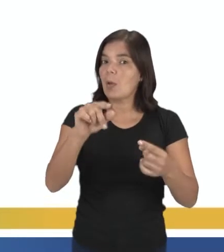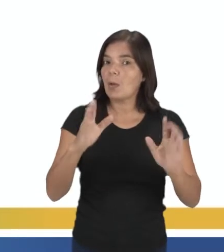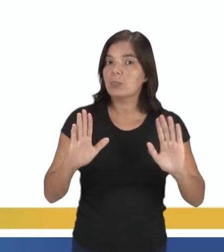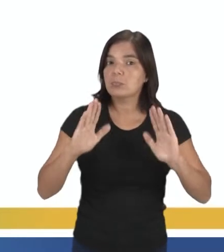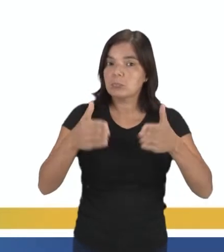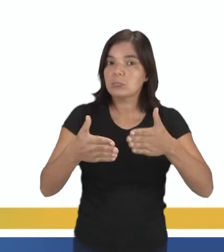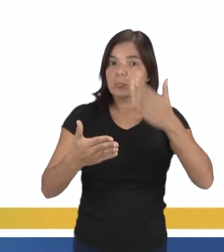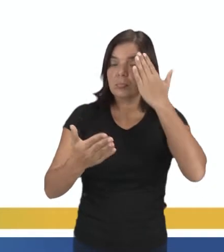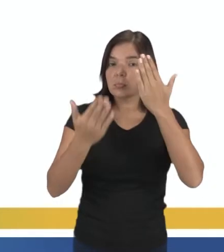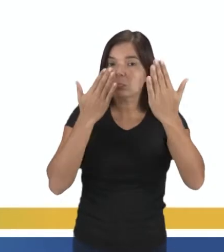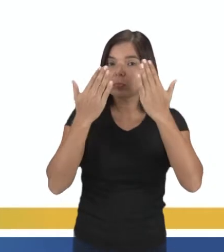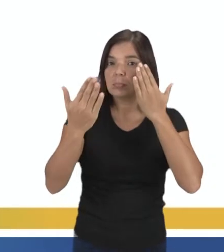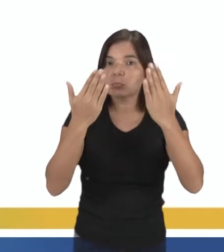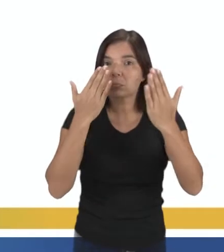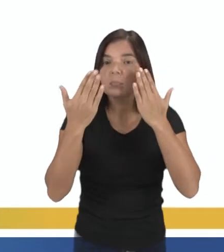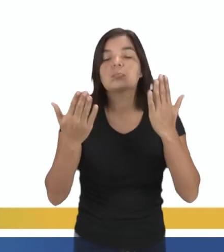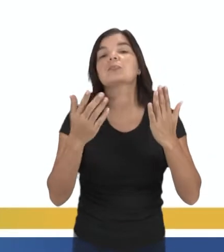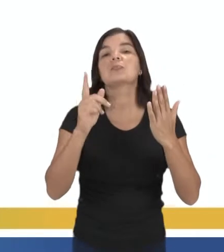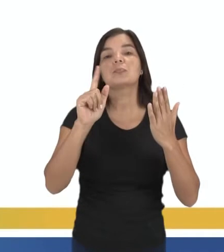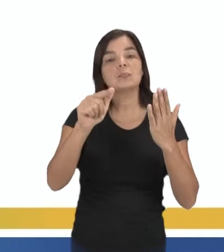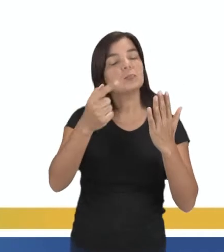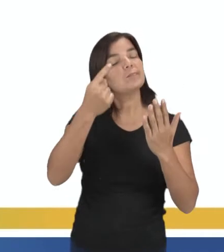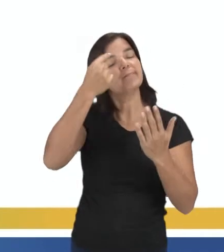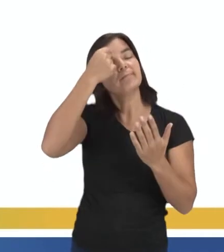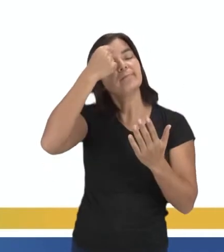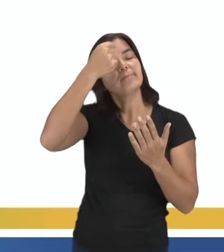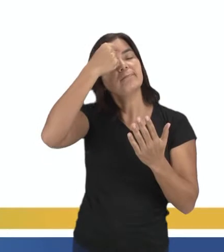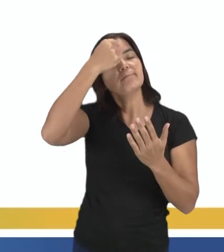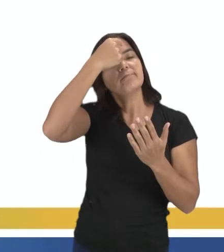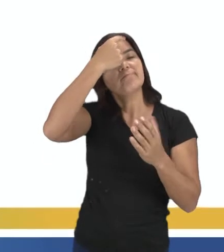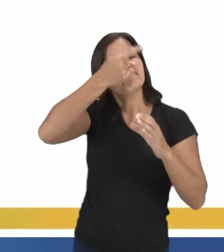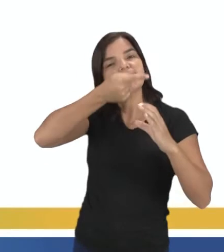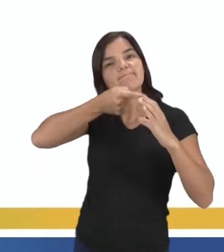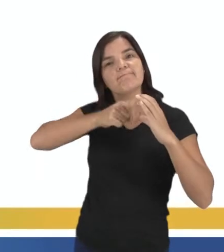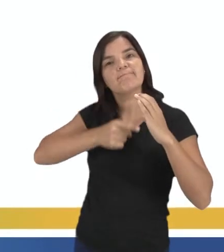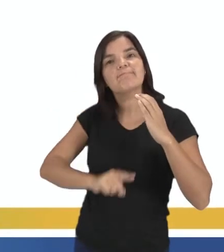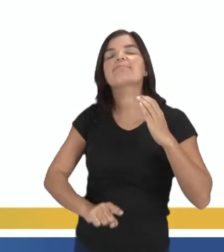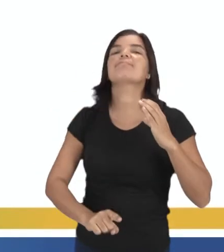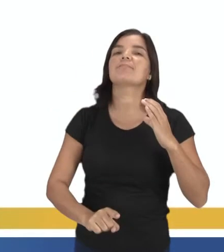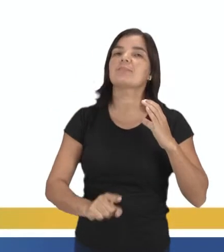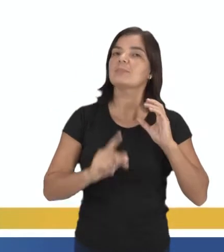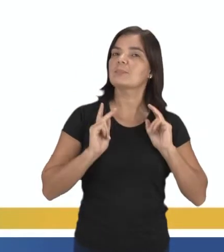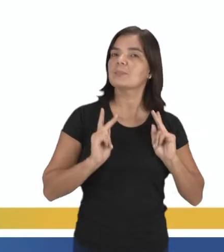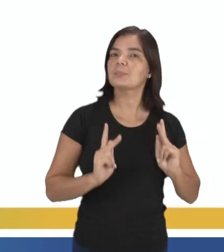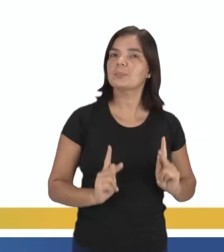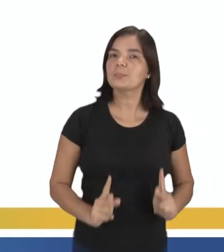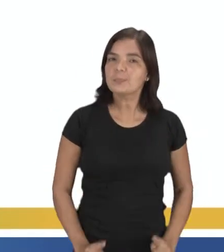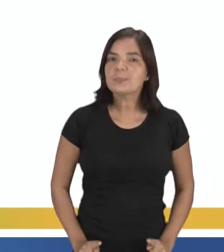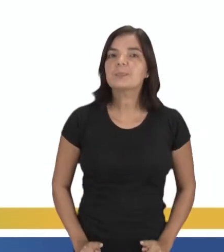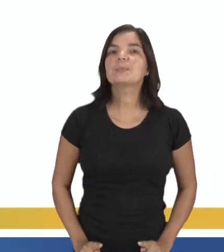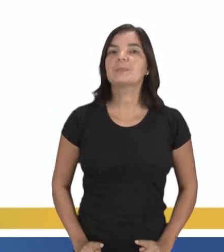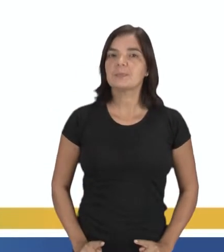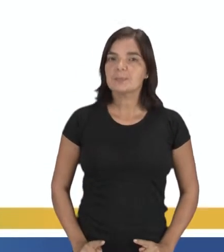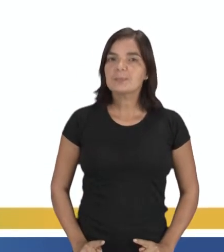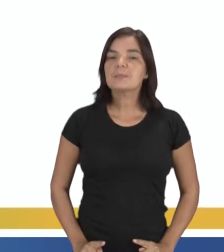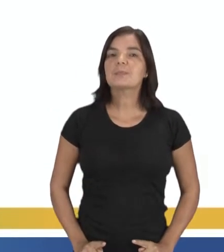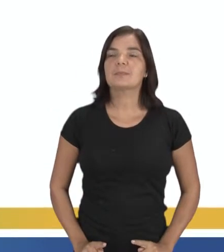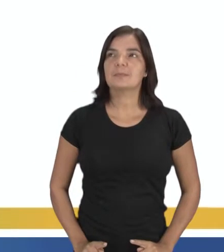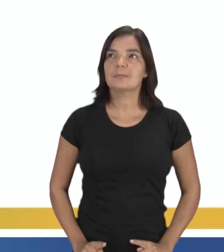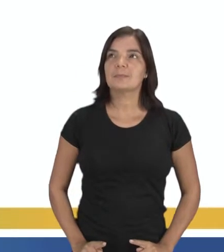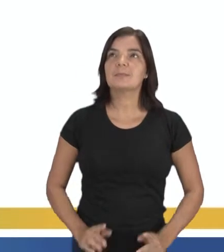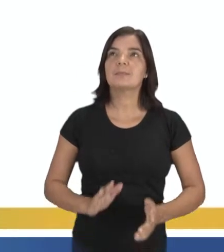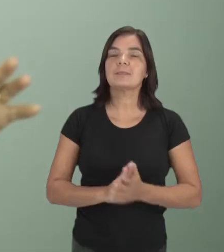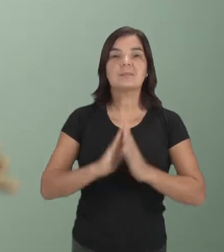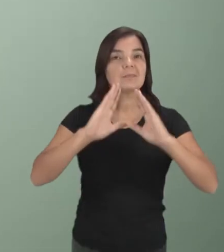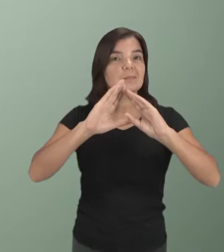abordagem psicológica, era um mergulho no comportamento mais